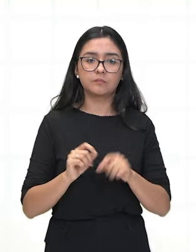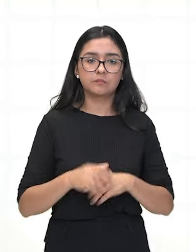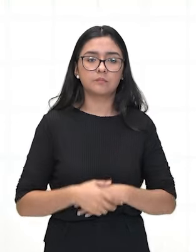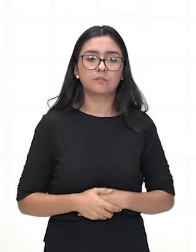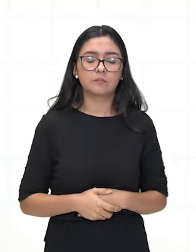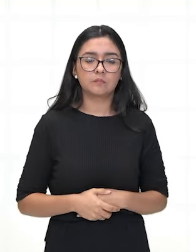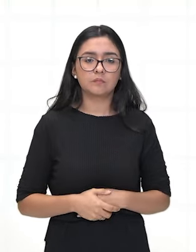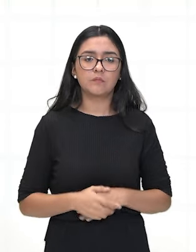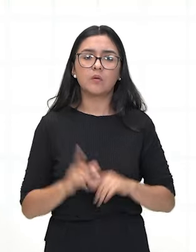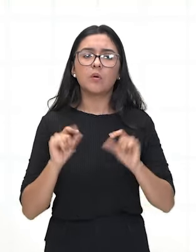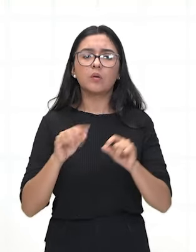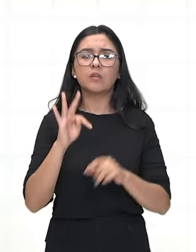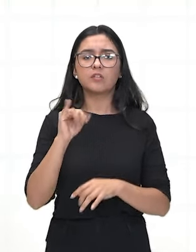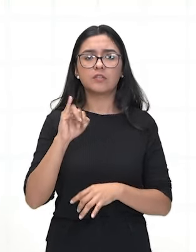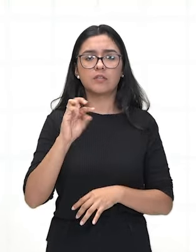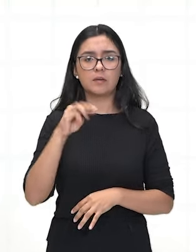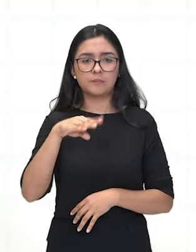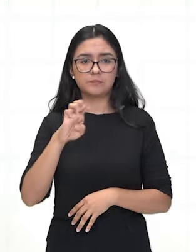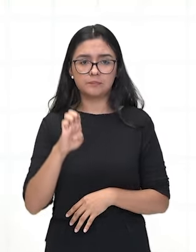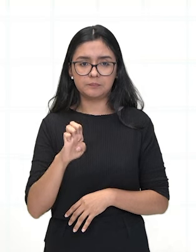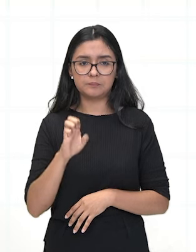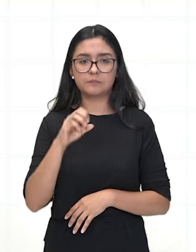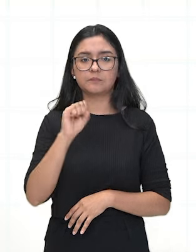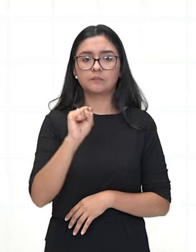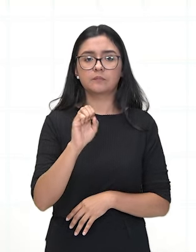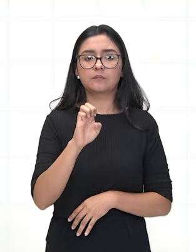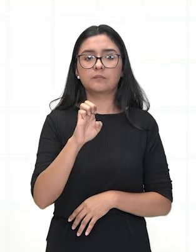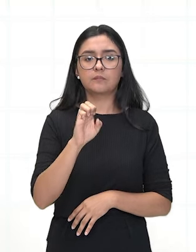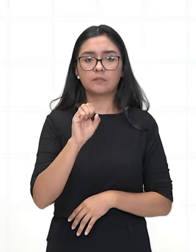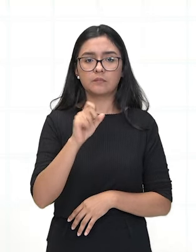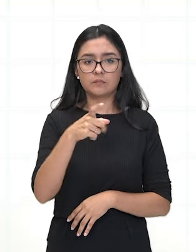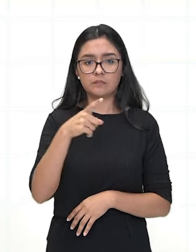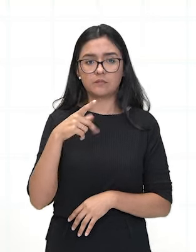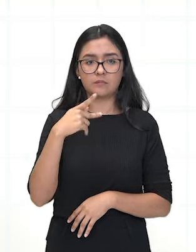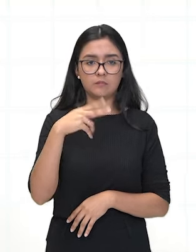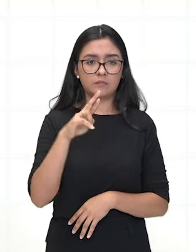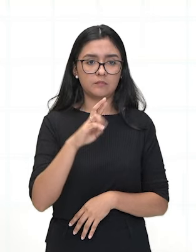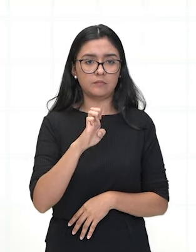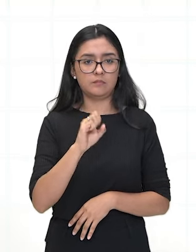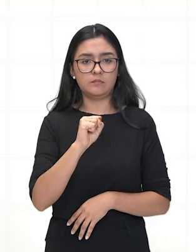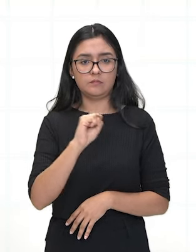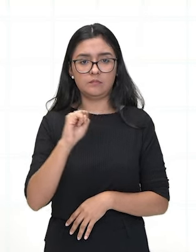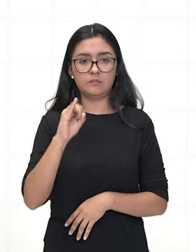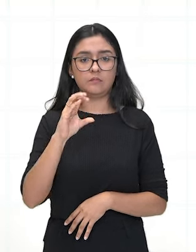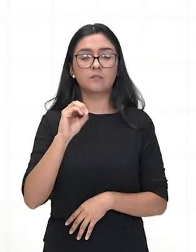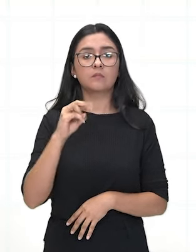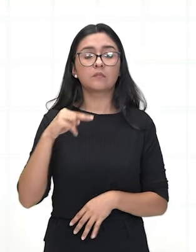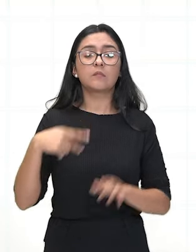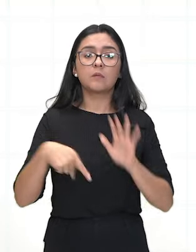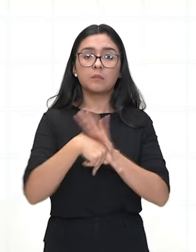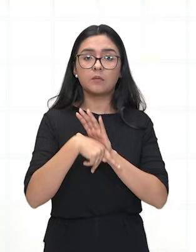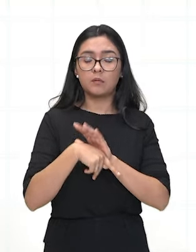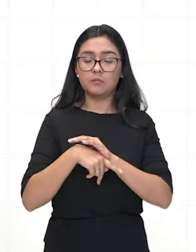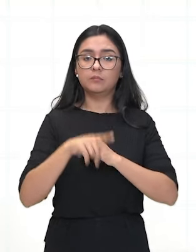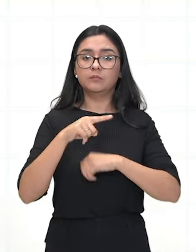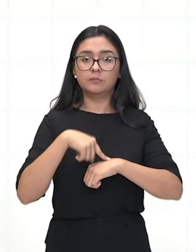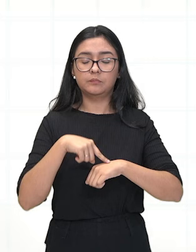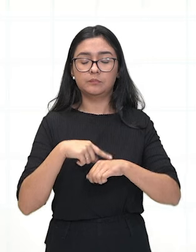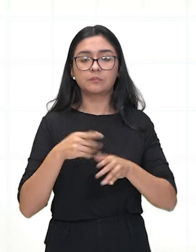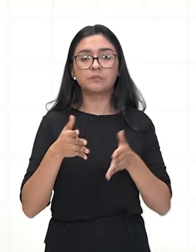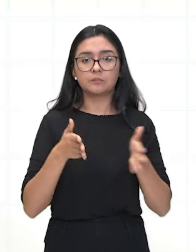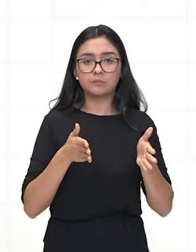Então o que são as time expressions São expressões de tempo time